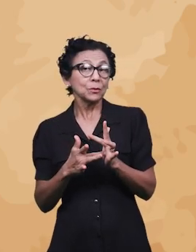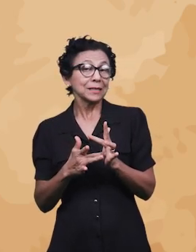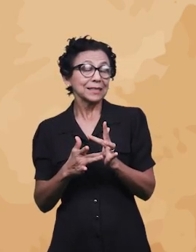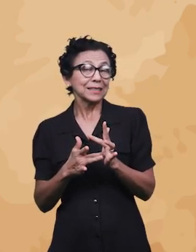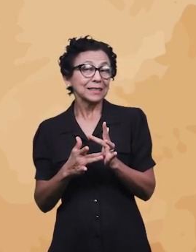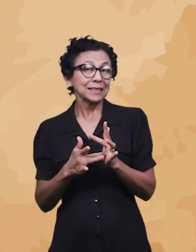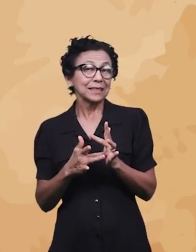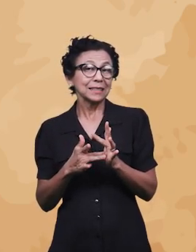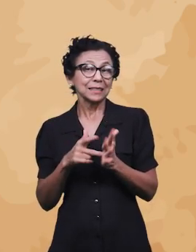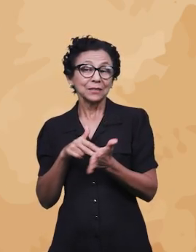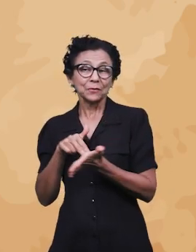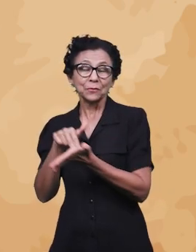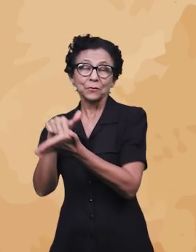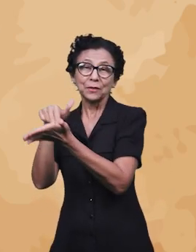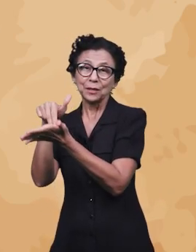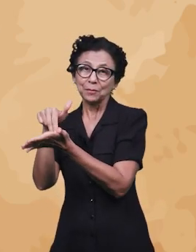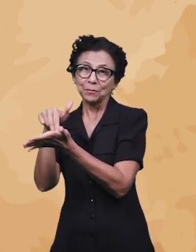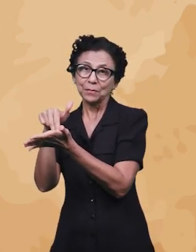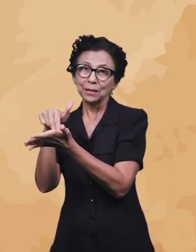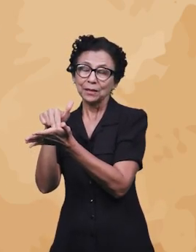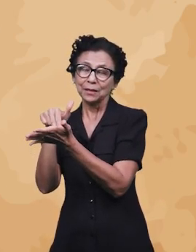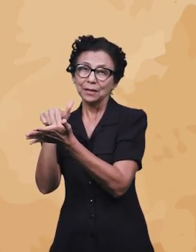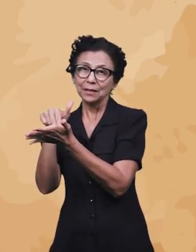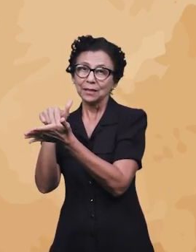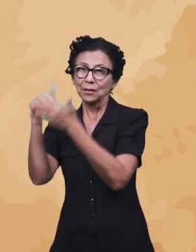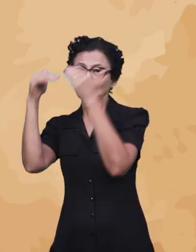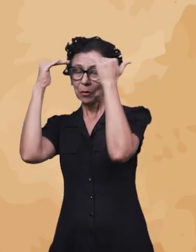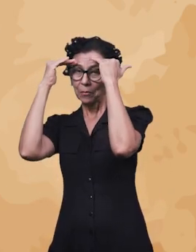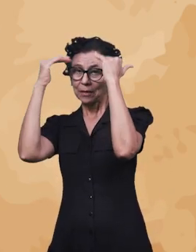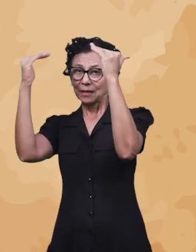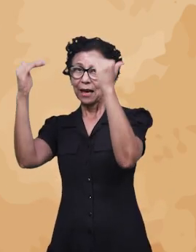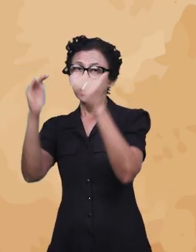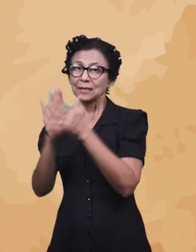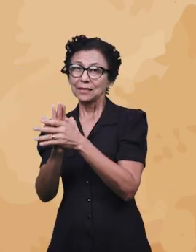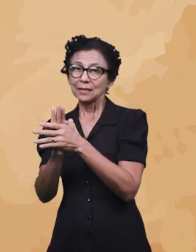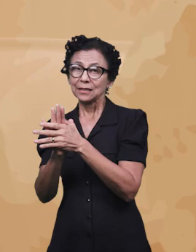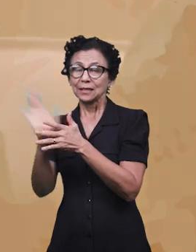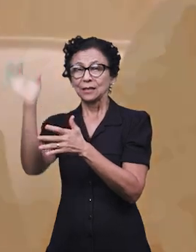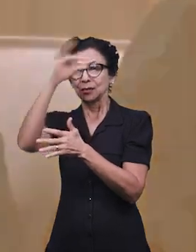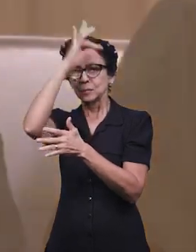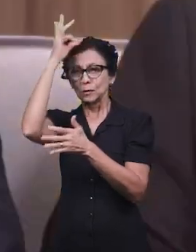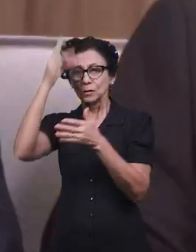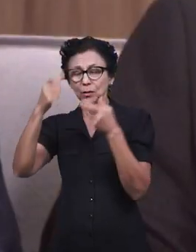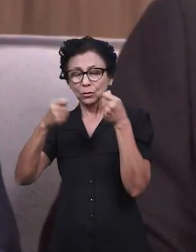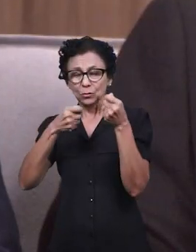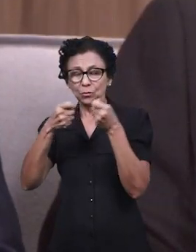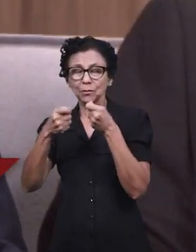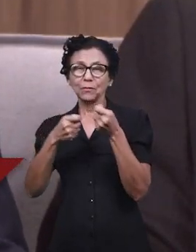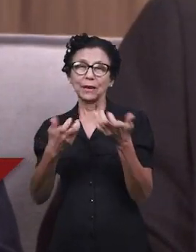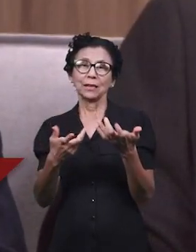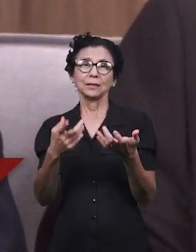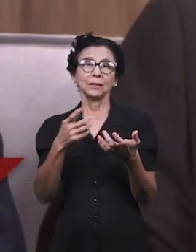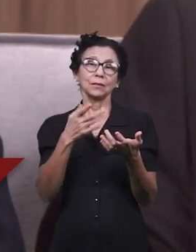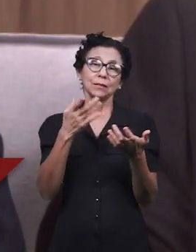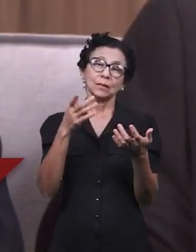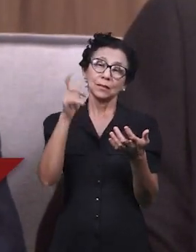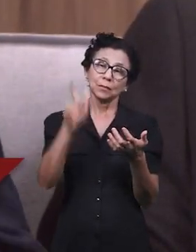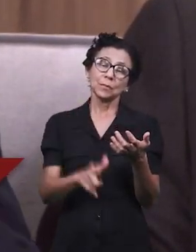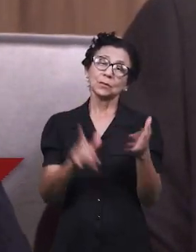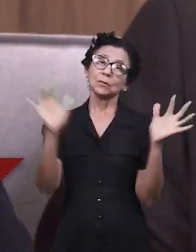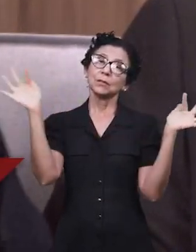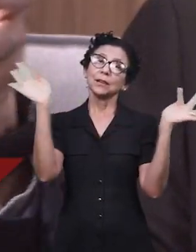pelo Espírito Santo. E a bem-aventurança é um apelo que fica nesta hora.